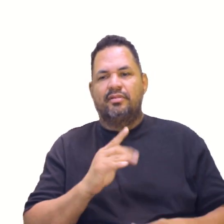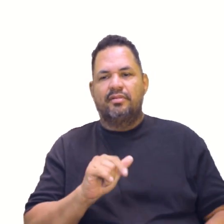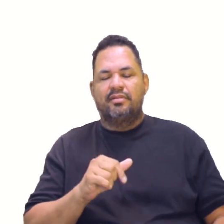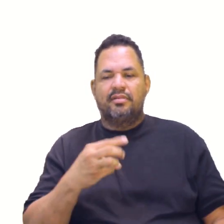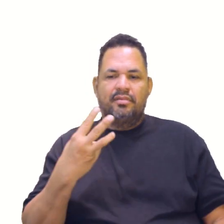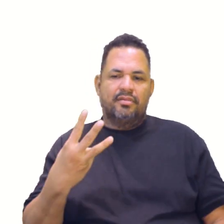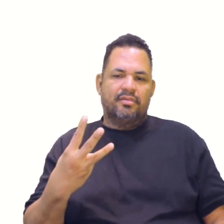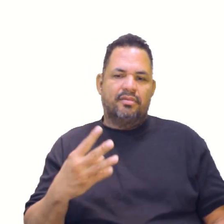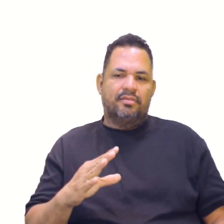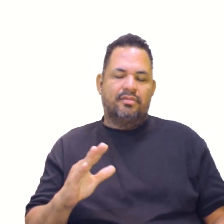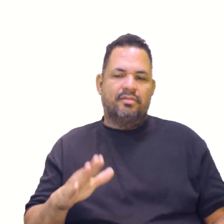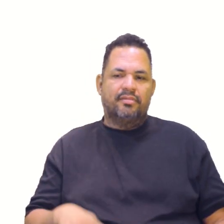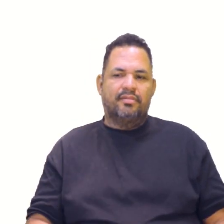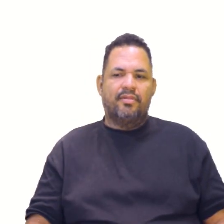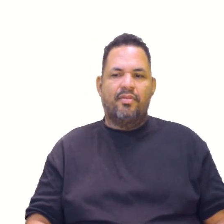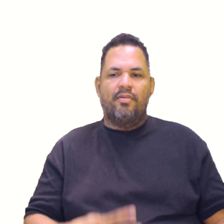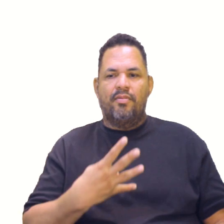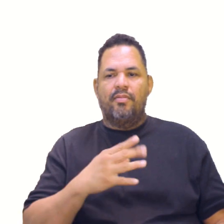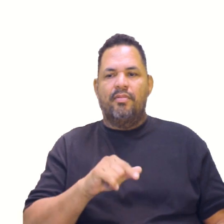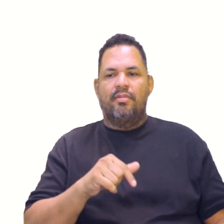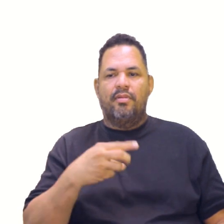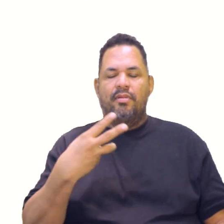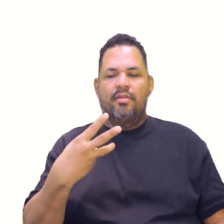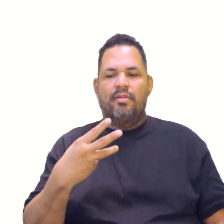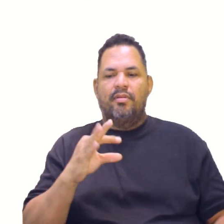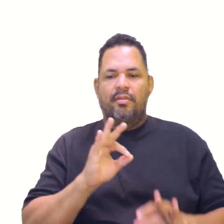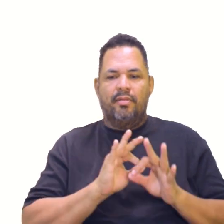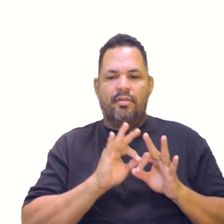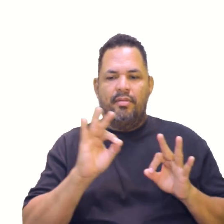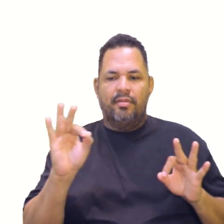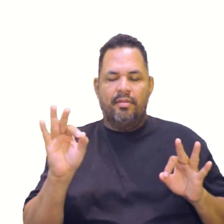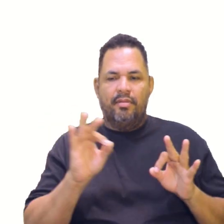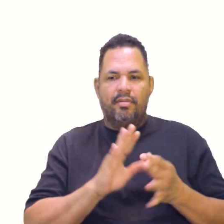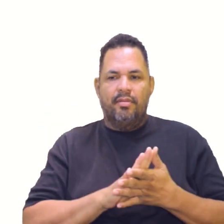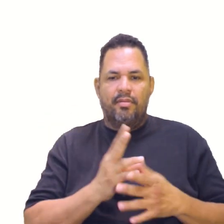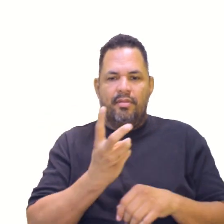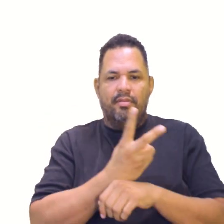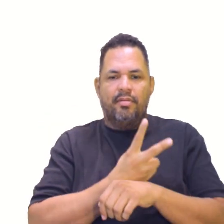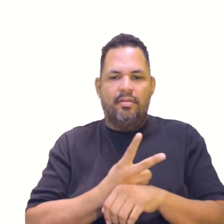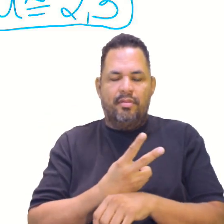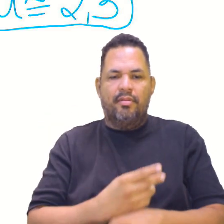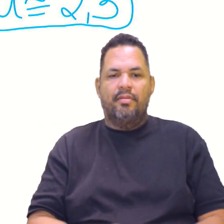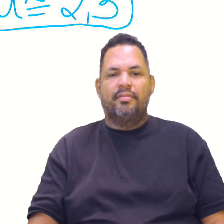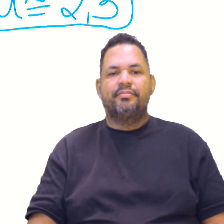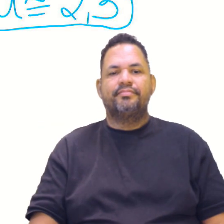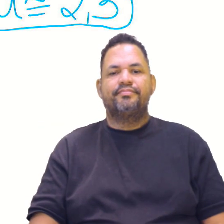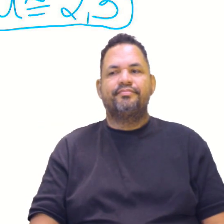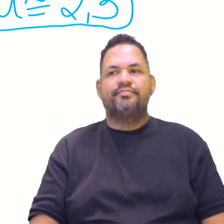4,3. Aproximadamente 4,3 é a distância que a gente procura.